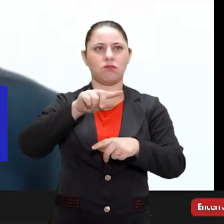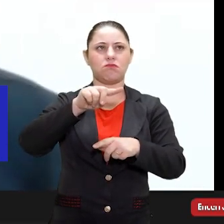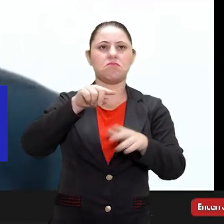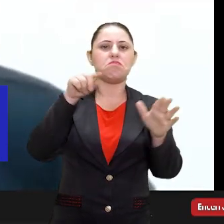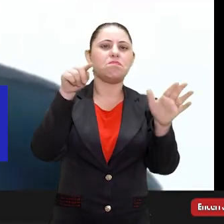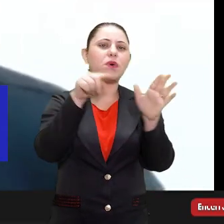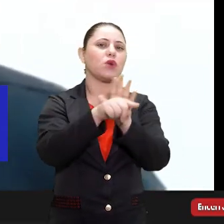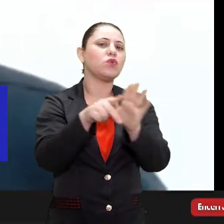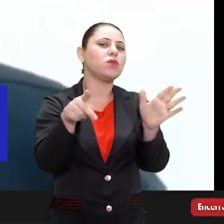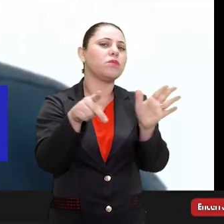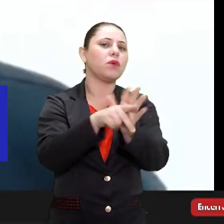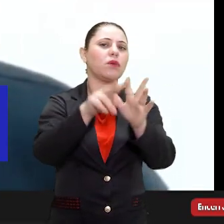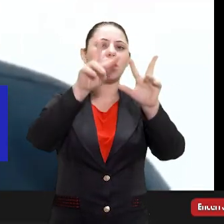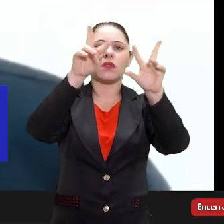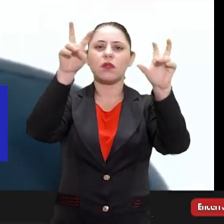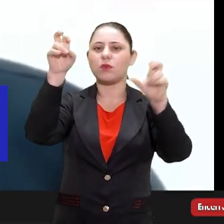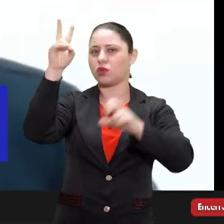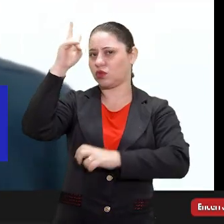questões das provas.